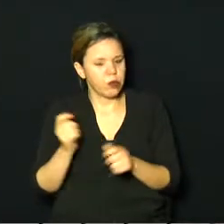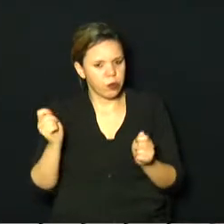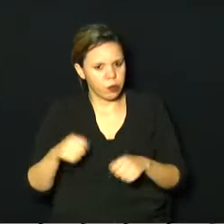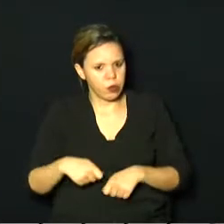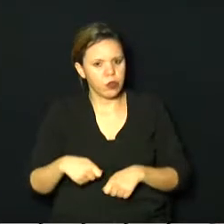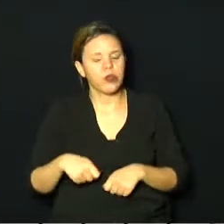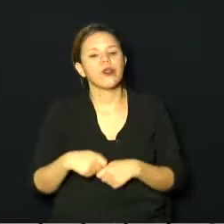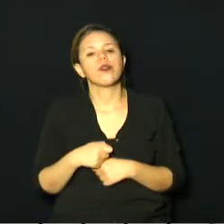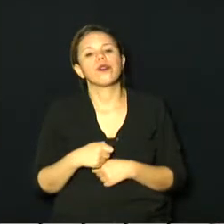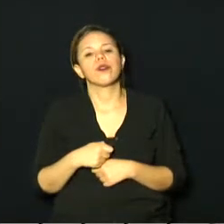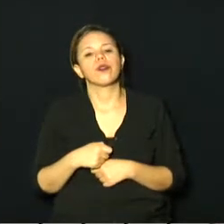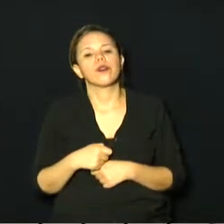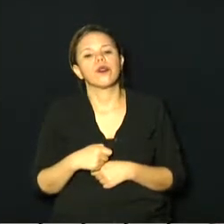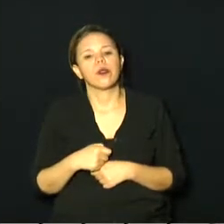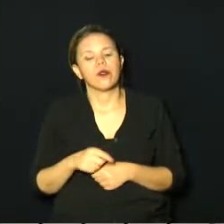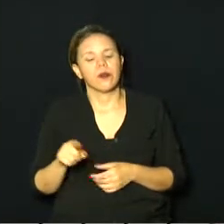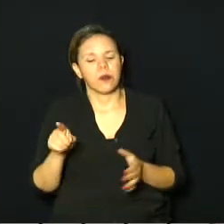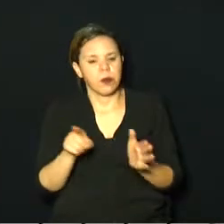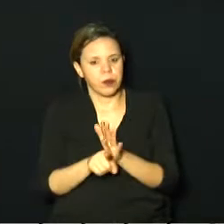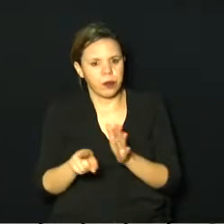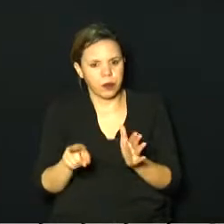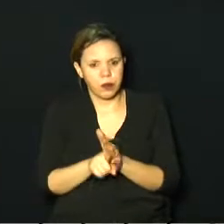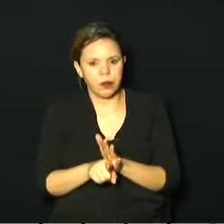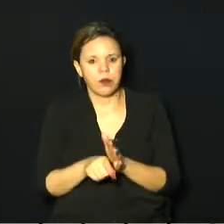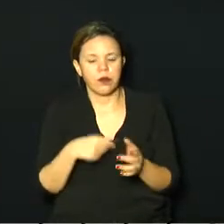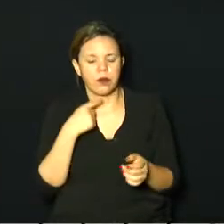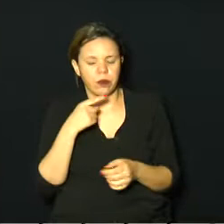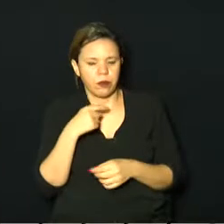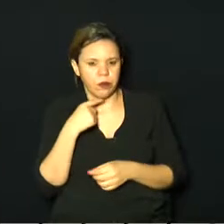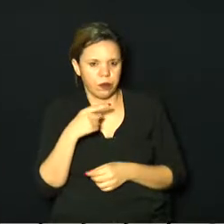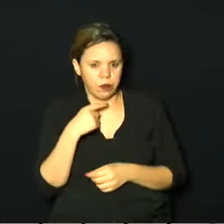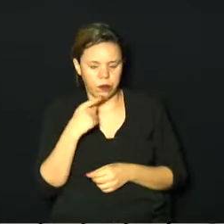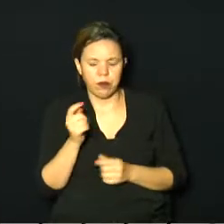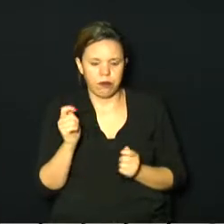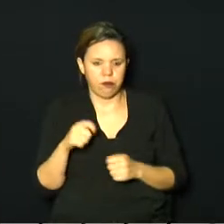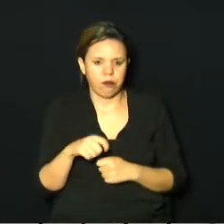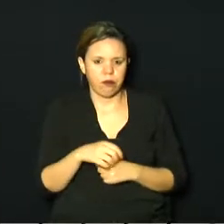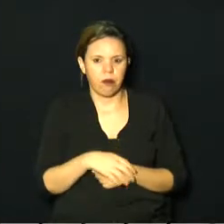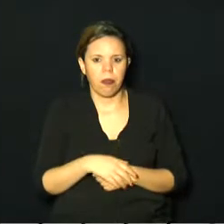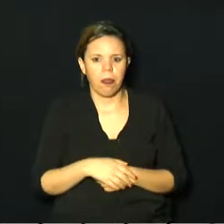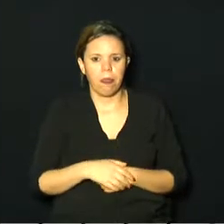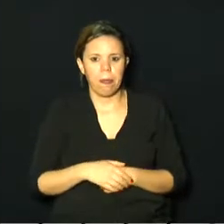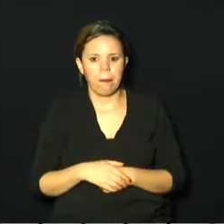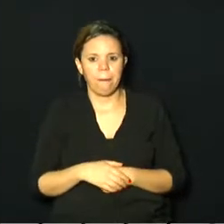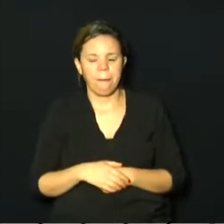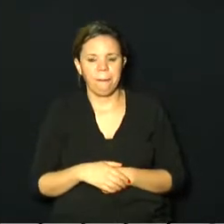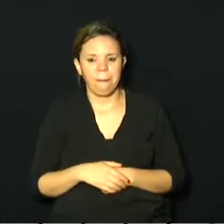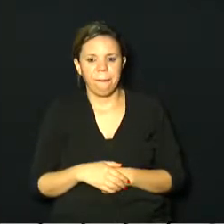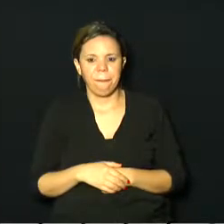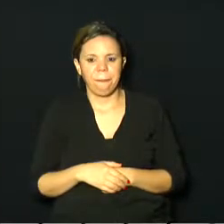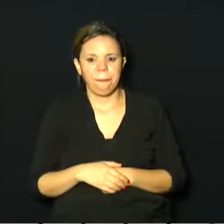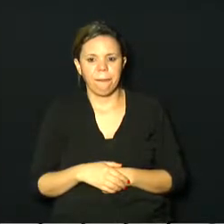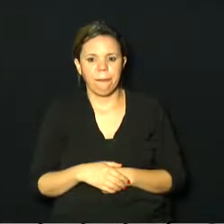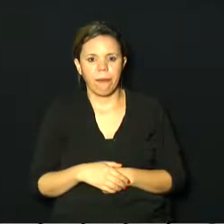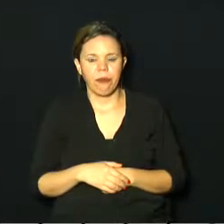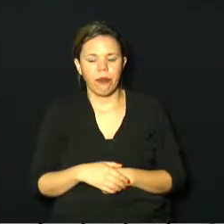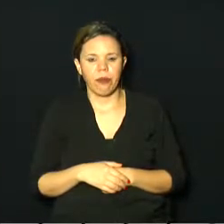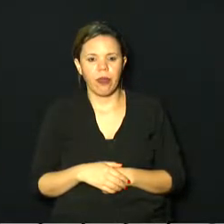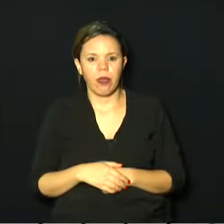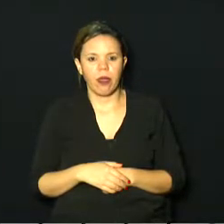estar mandando, trazendo algumas questões, perguntas aqui para os